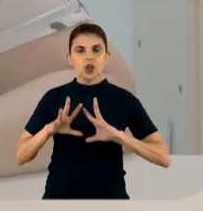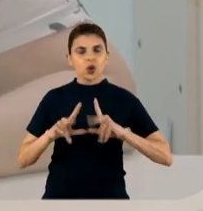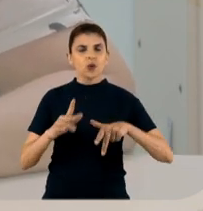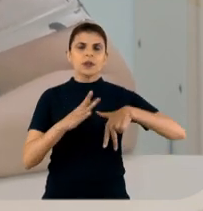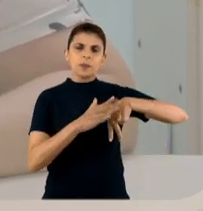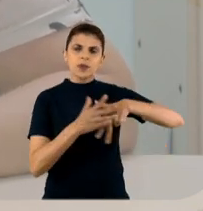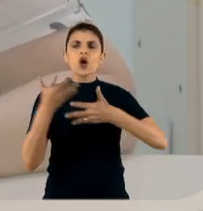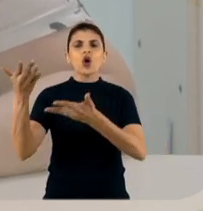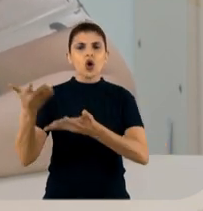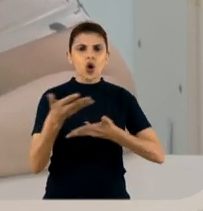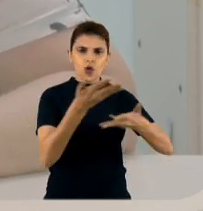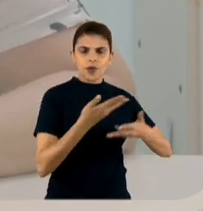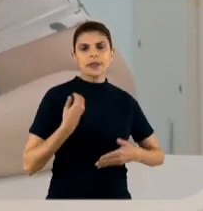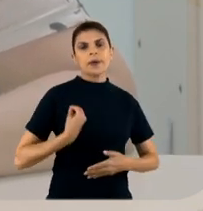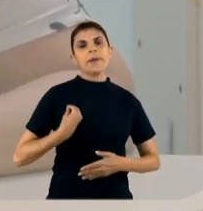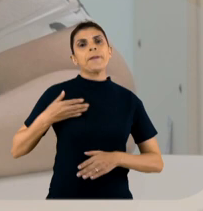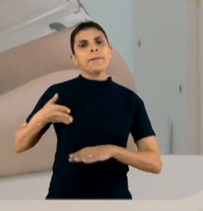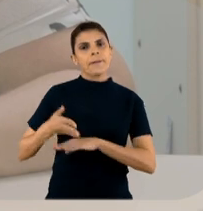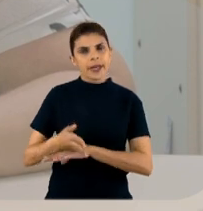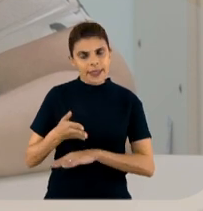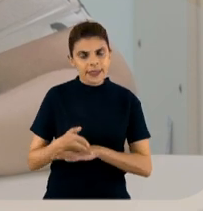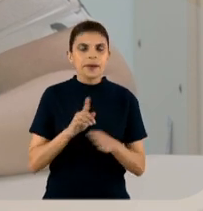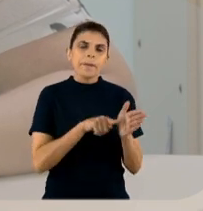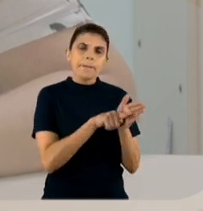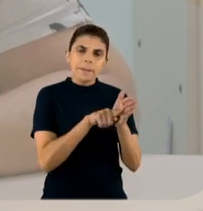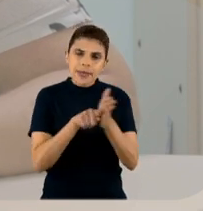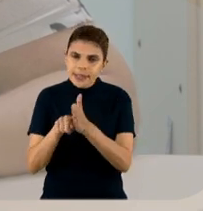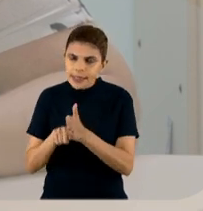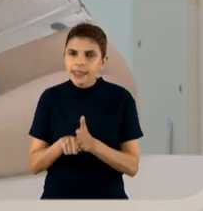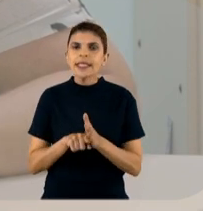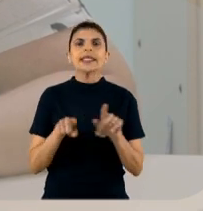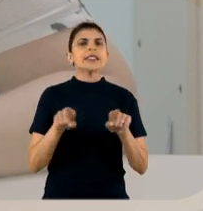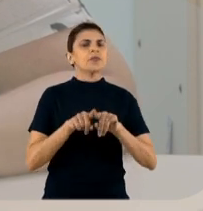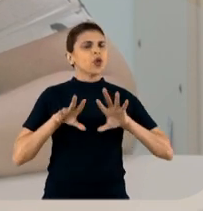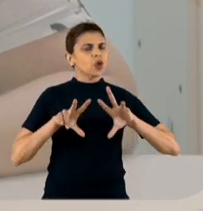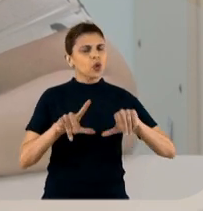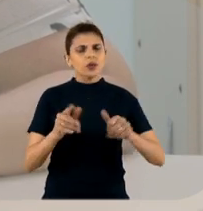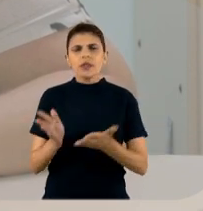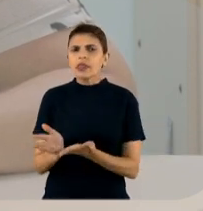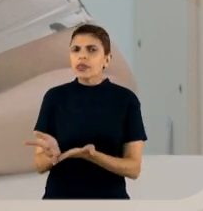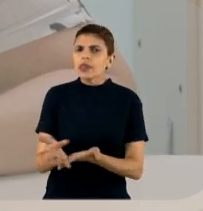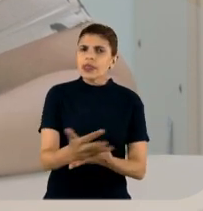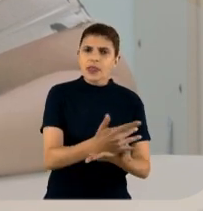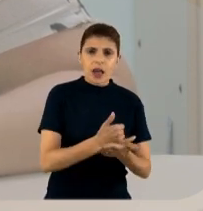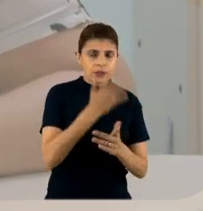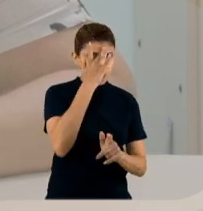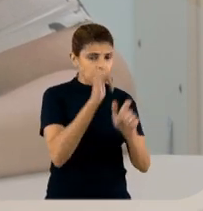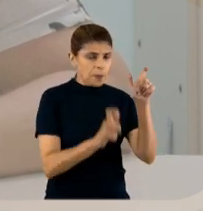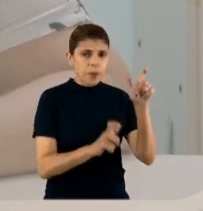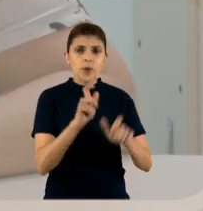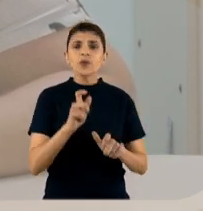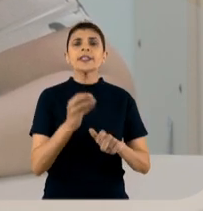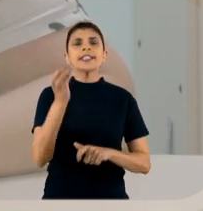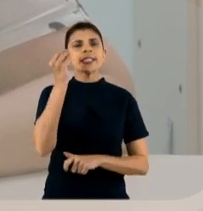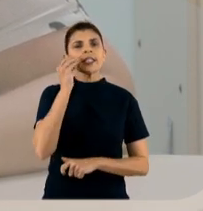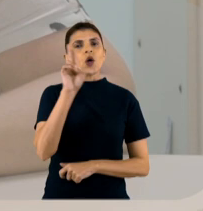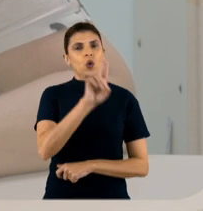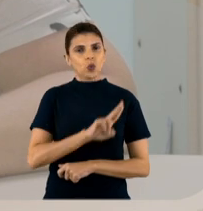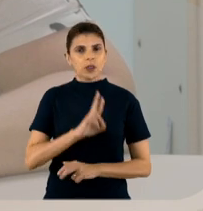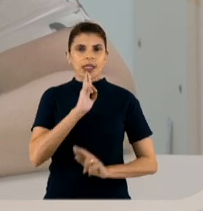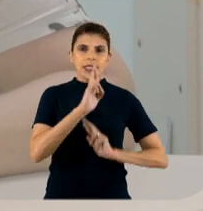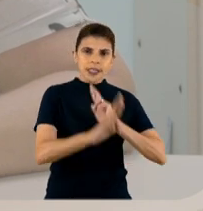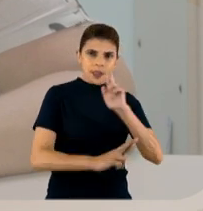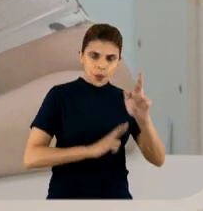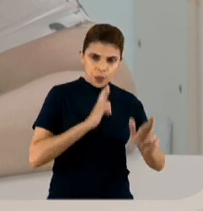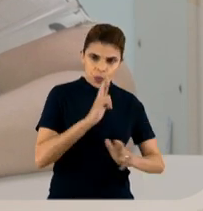todos os pacientes serão convidados a participar de Protocolos de pesquisa eh todos os dados que a gente tiver desses pacientes a gente vai tentar